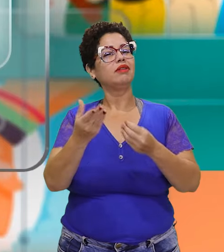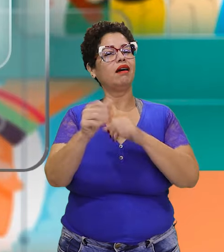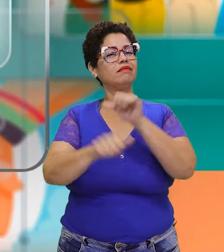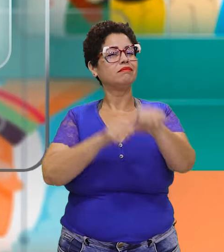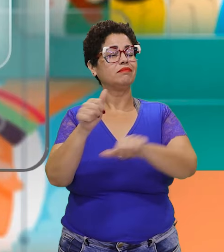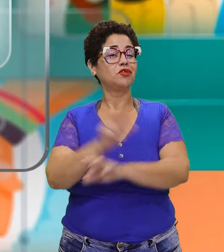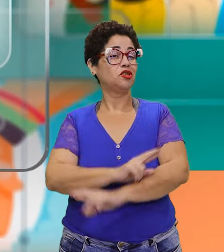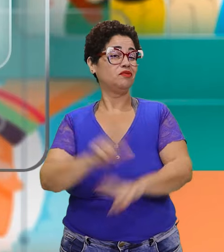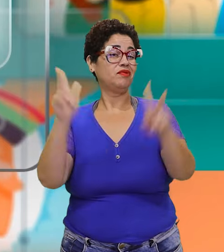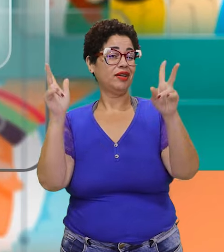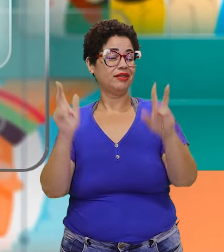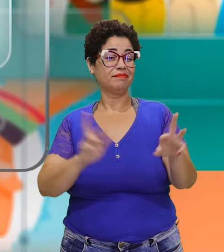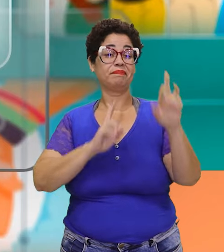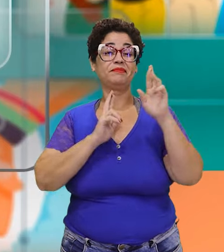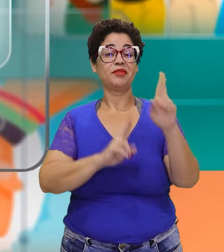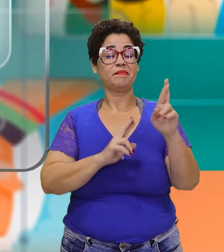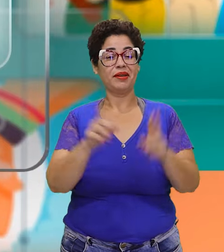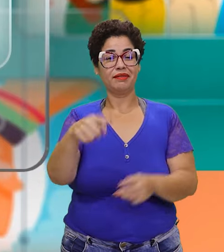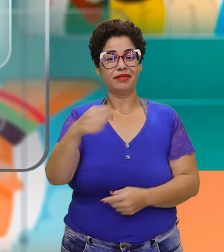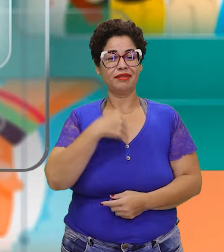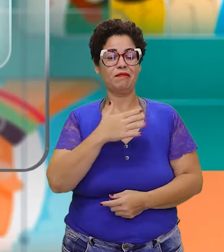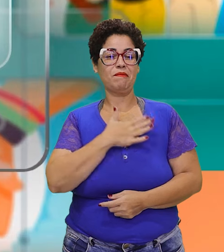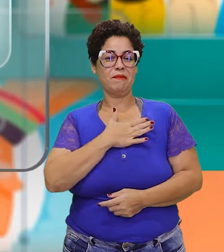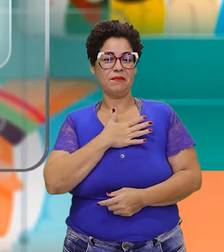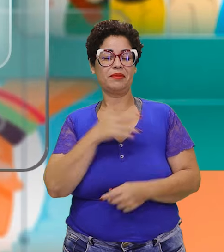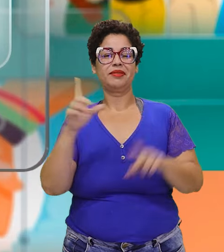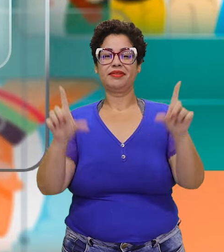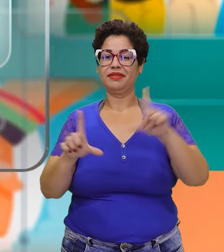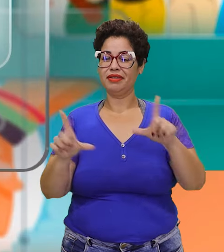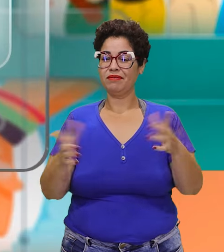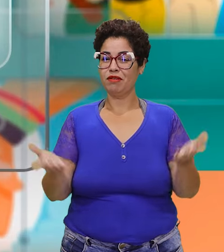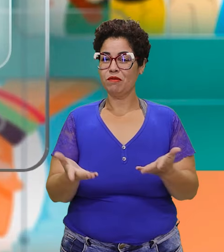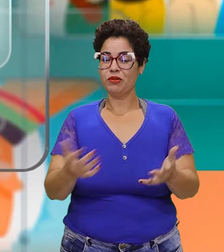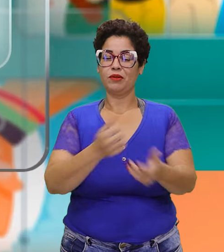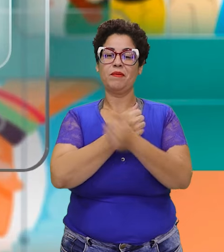podem fazer uma grande diferença. Espero que vocês tenham